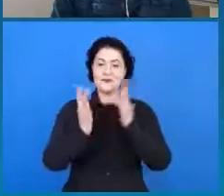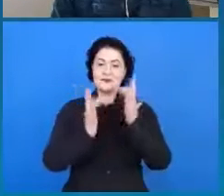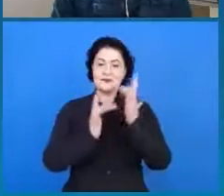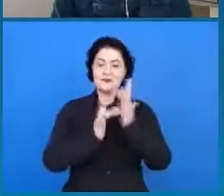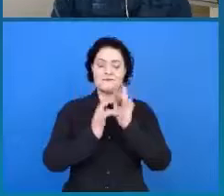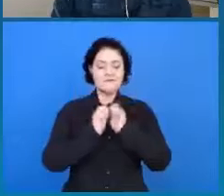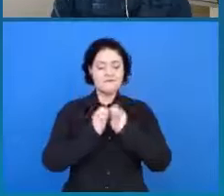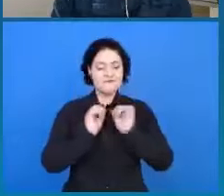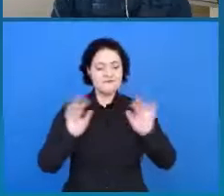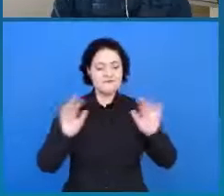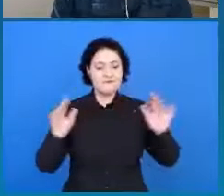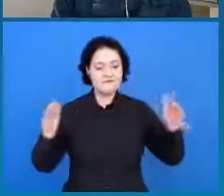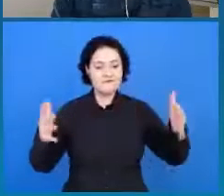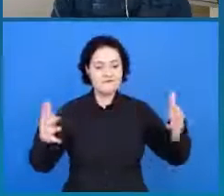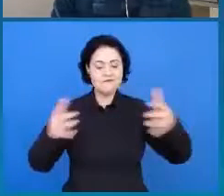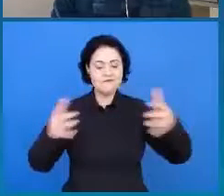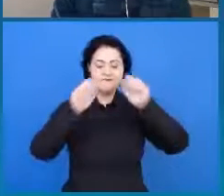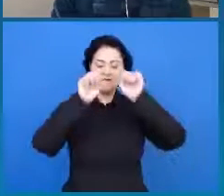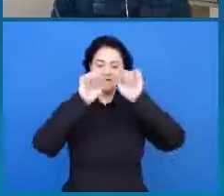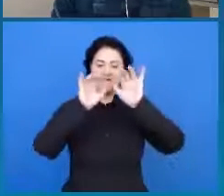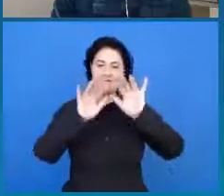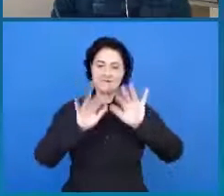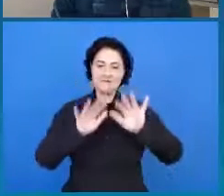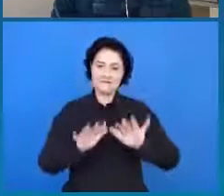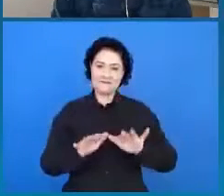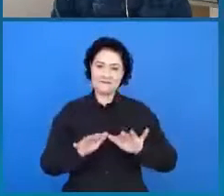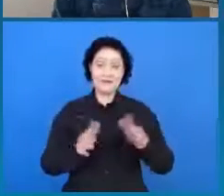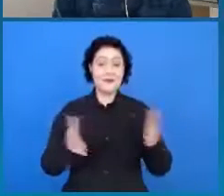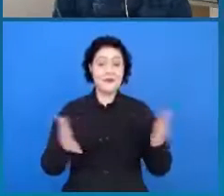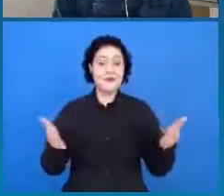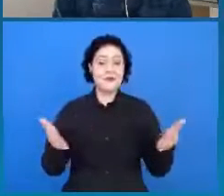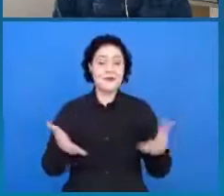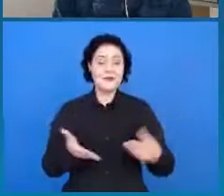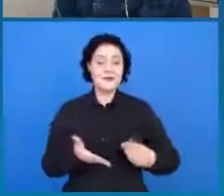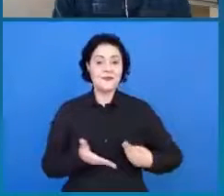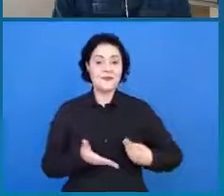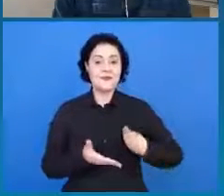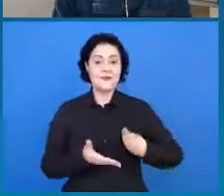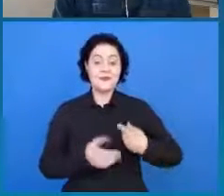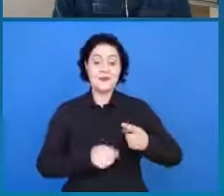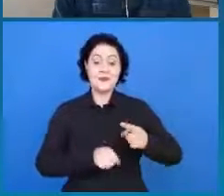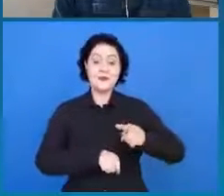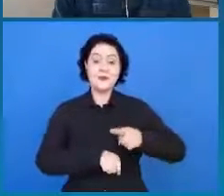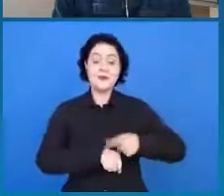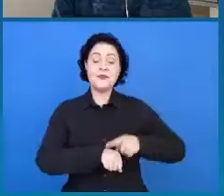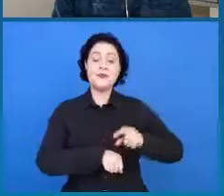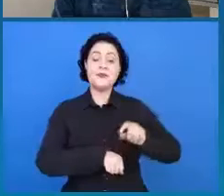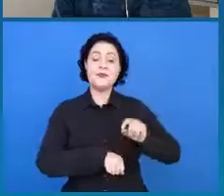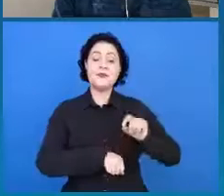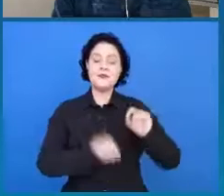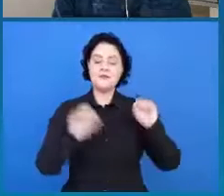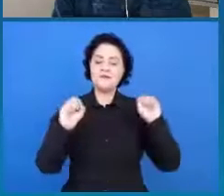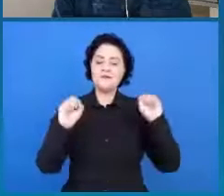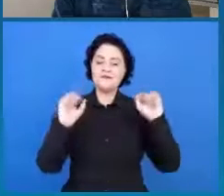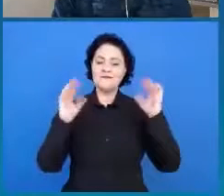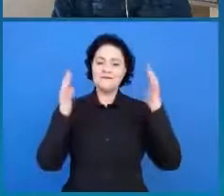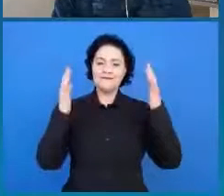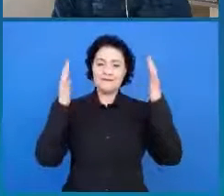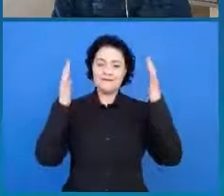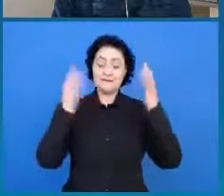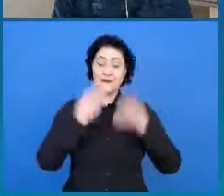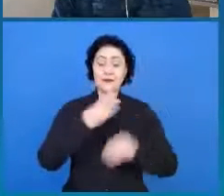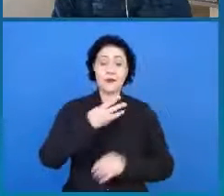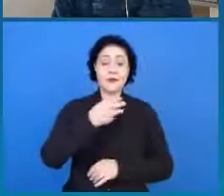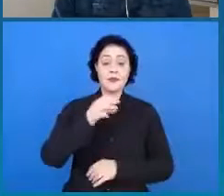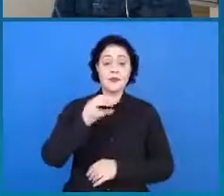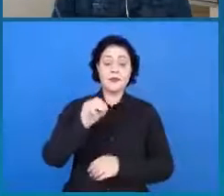envolva com suas bênçãos estamos aqui para comemorarmos os 30 anos